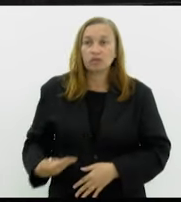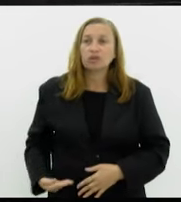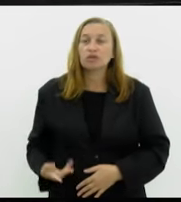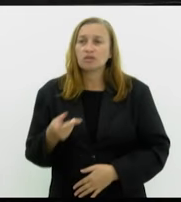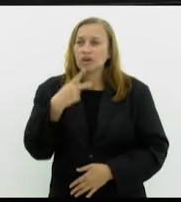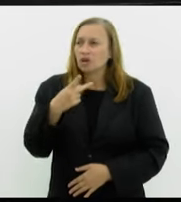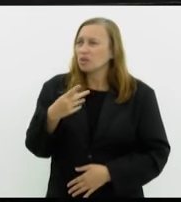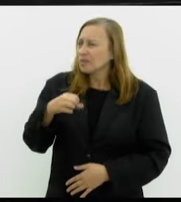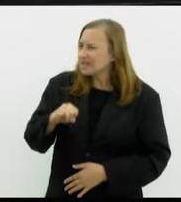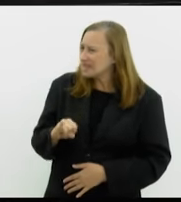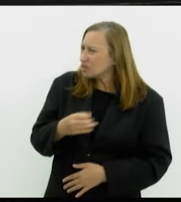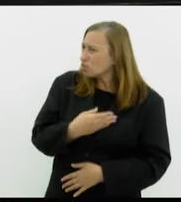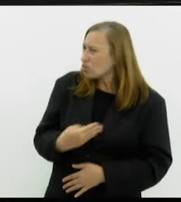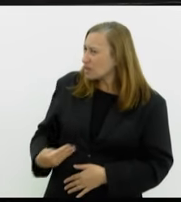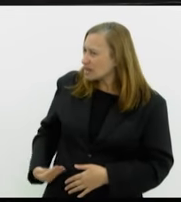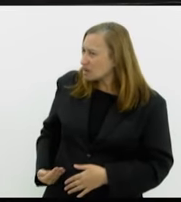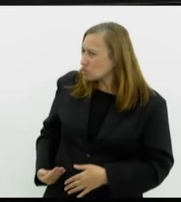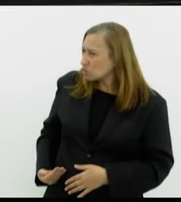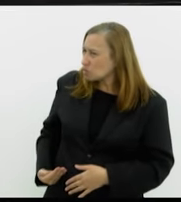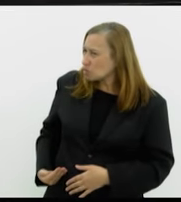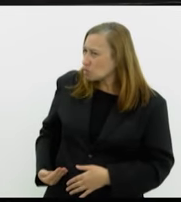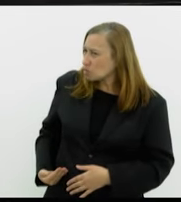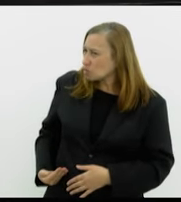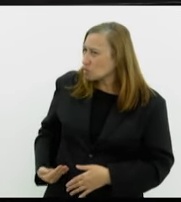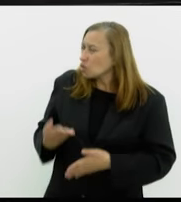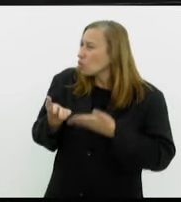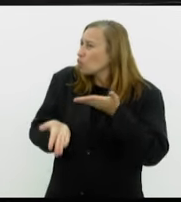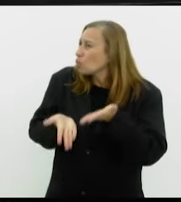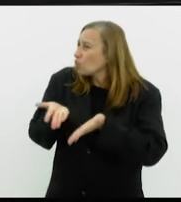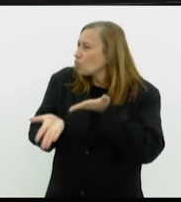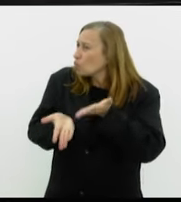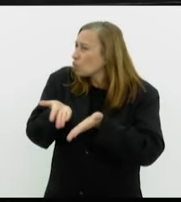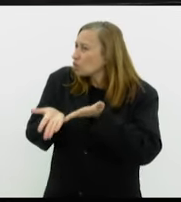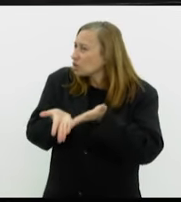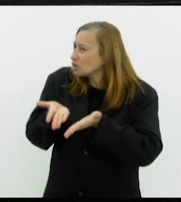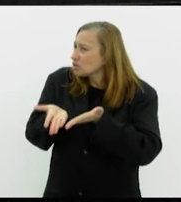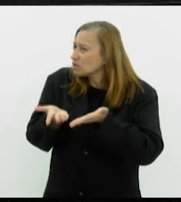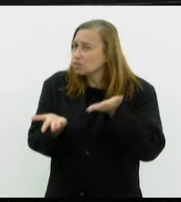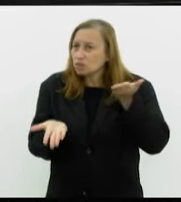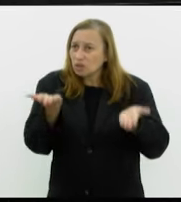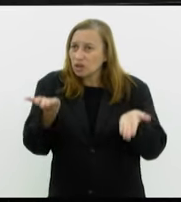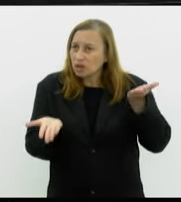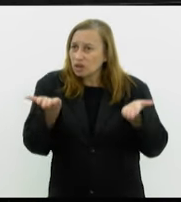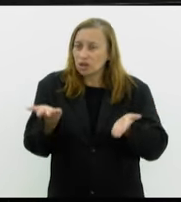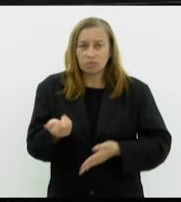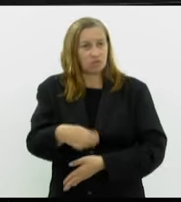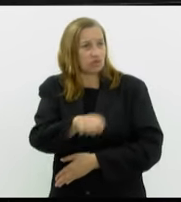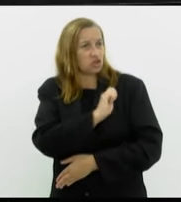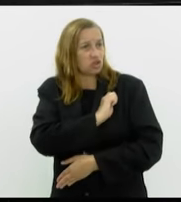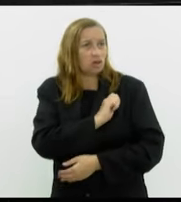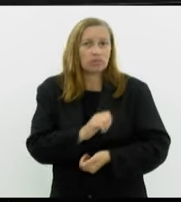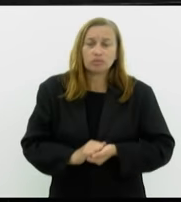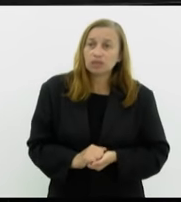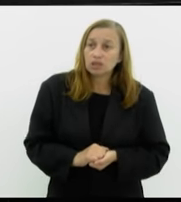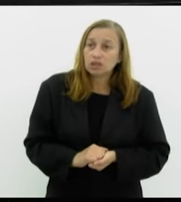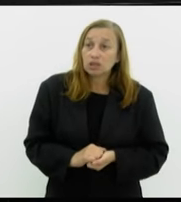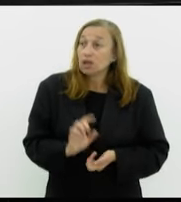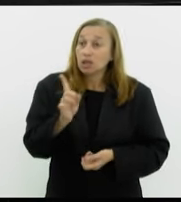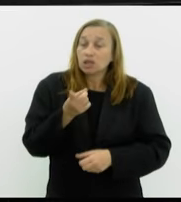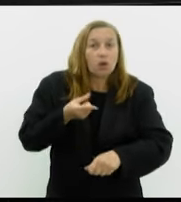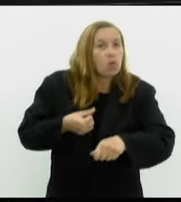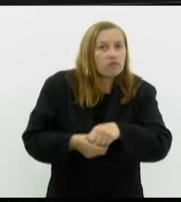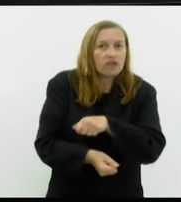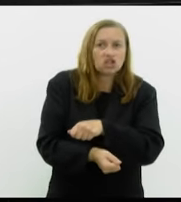mas se o governador cuidou do equilíbrio fiscal e não